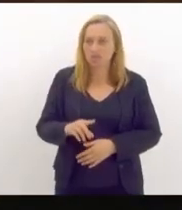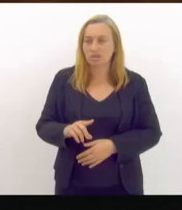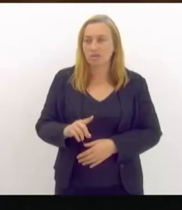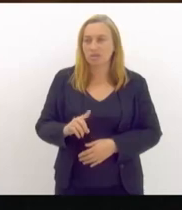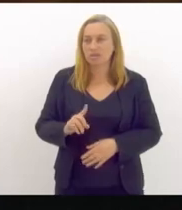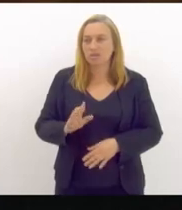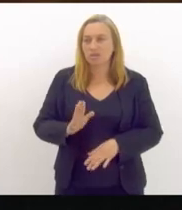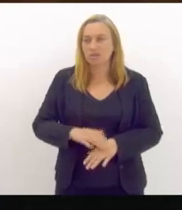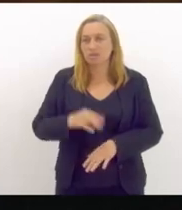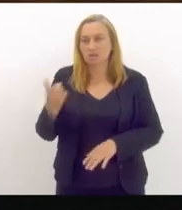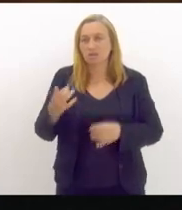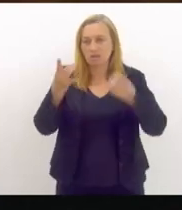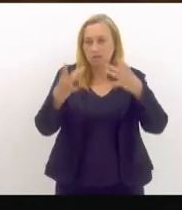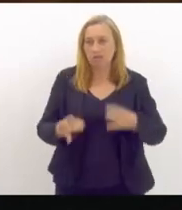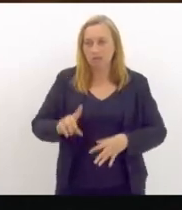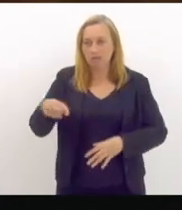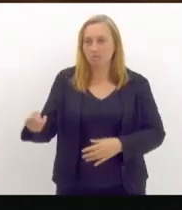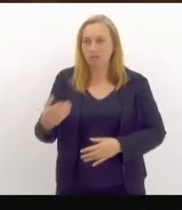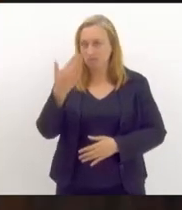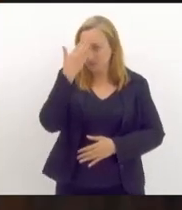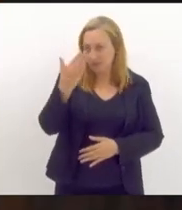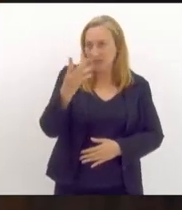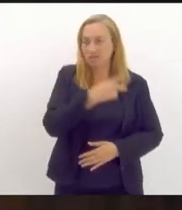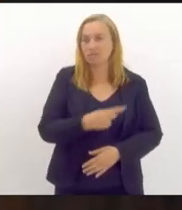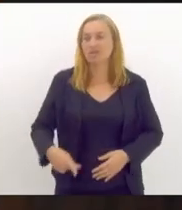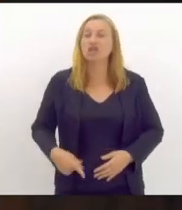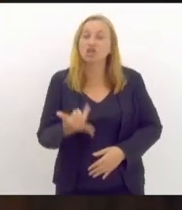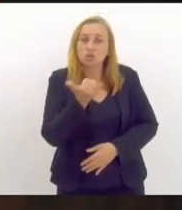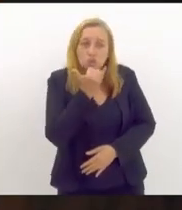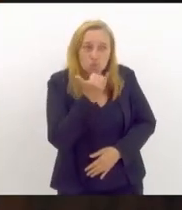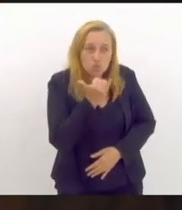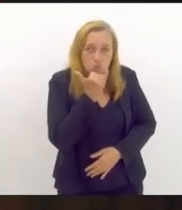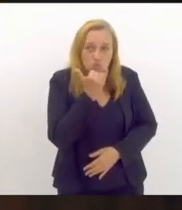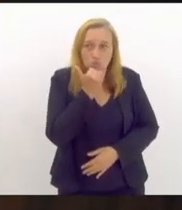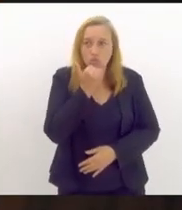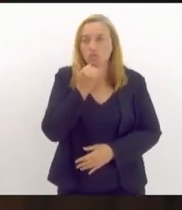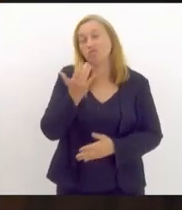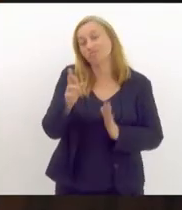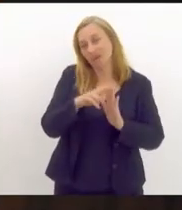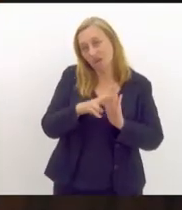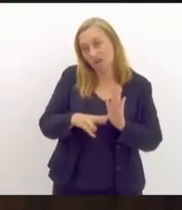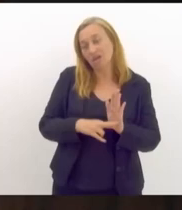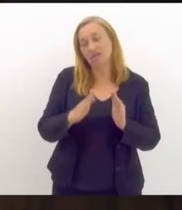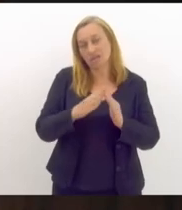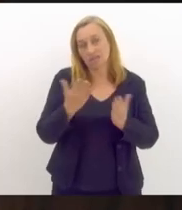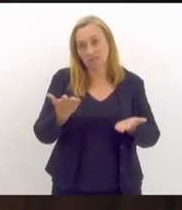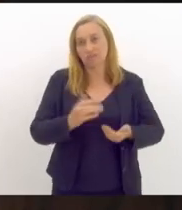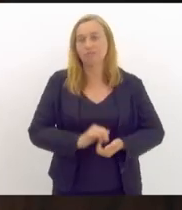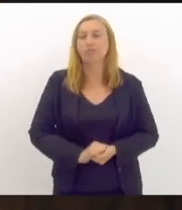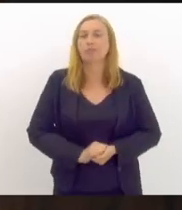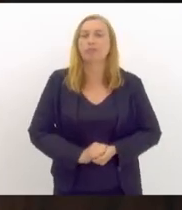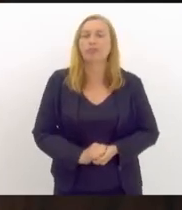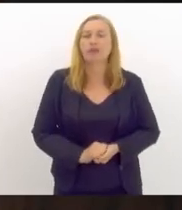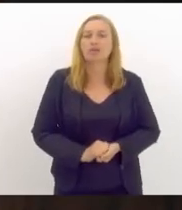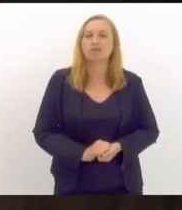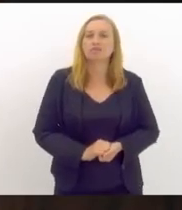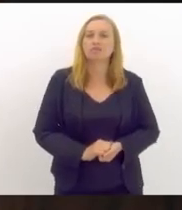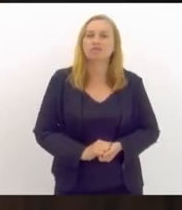mais detalhadamente lá na Obrigada desculpa vossa excelência que foi o procedimento que a gente pediu aqui é